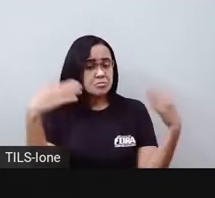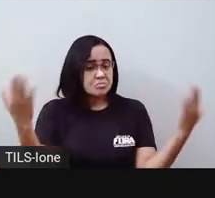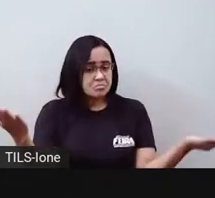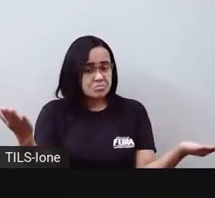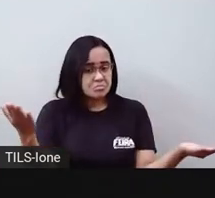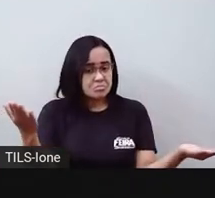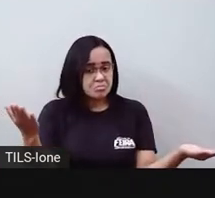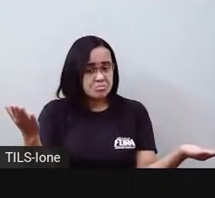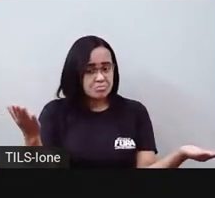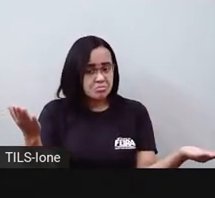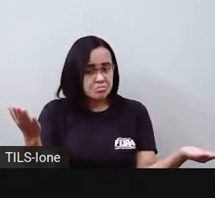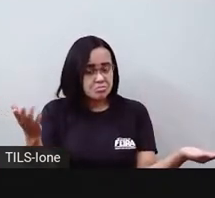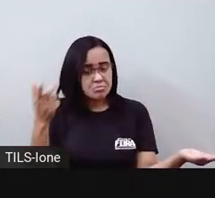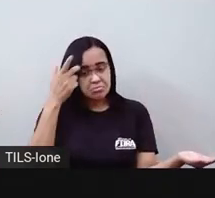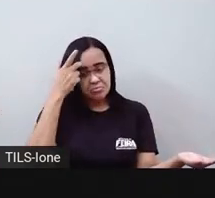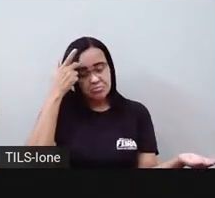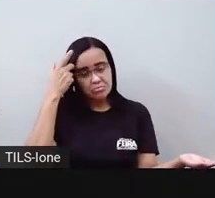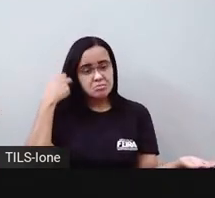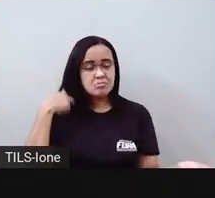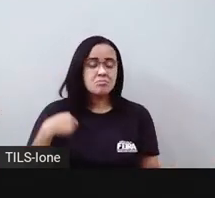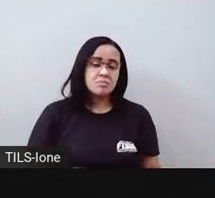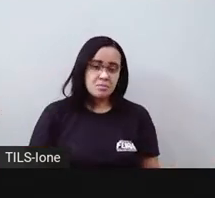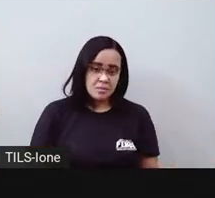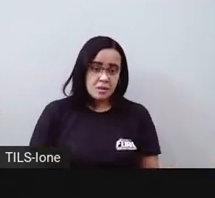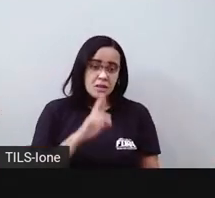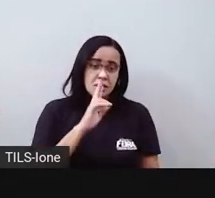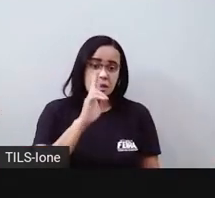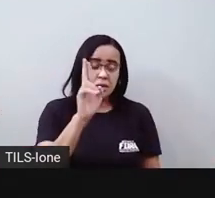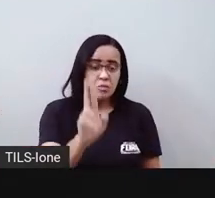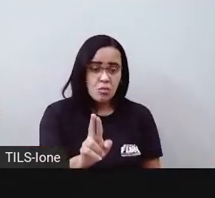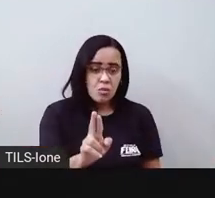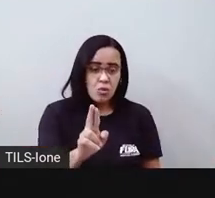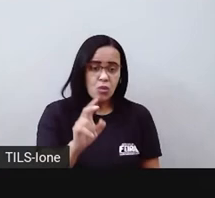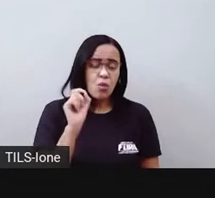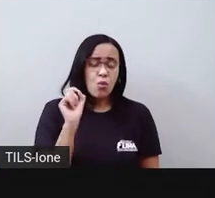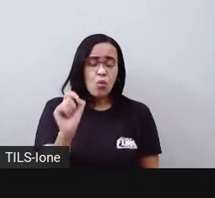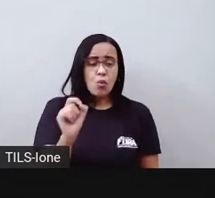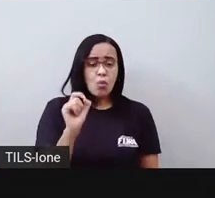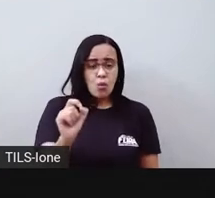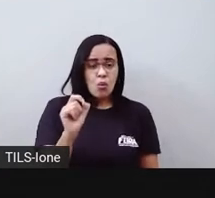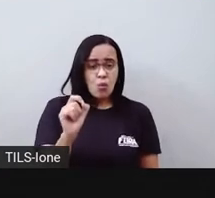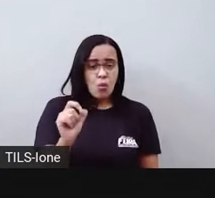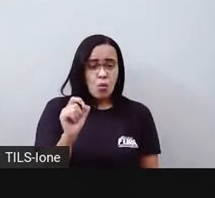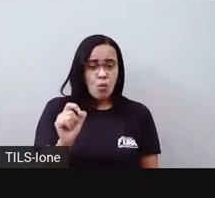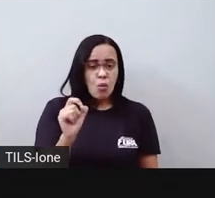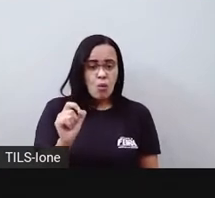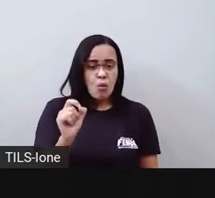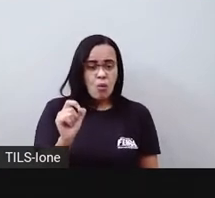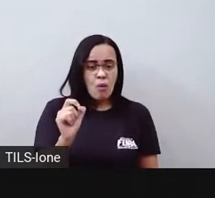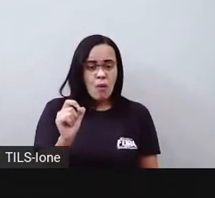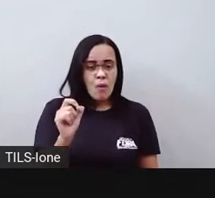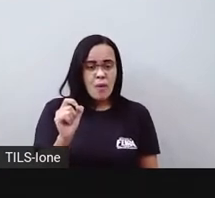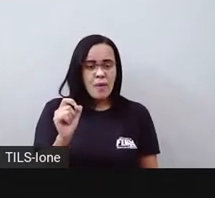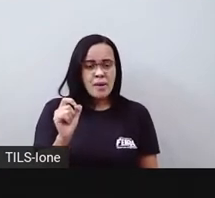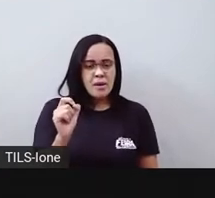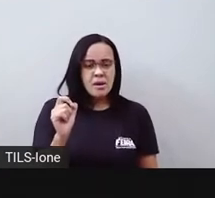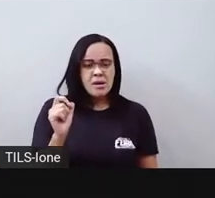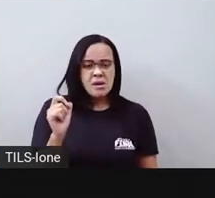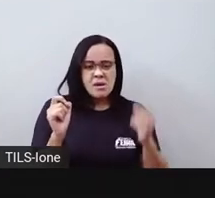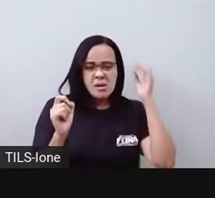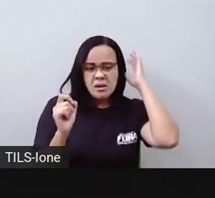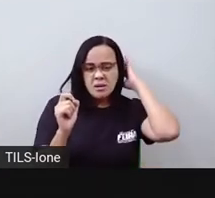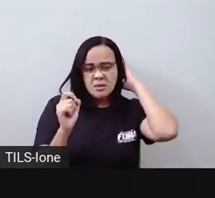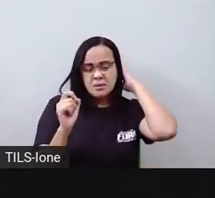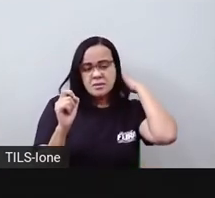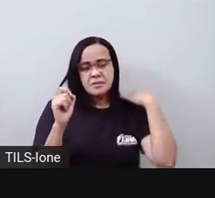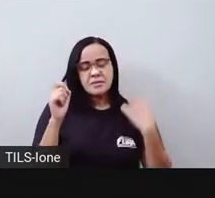the bear. The bear. Quem será que é bear? Vamos descobrir qual é o